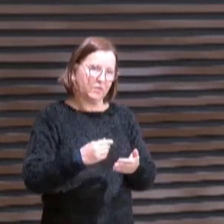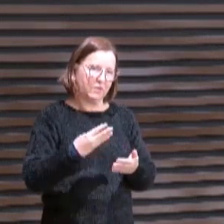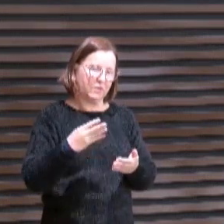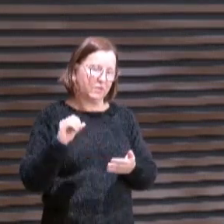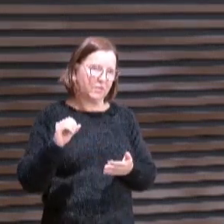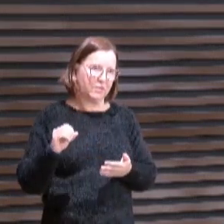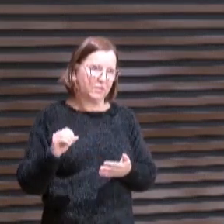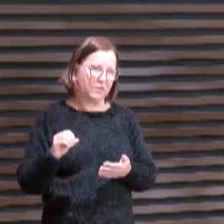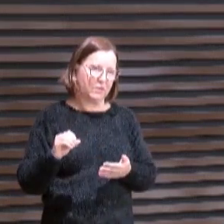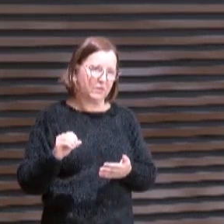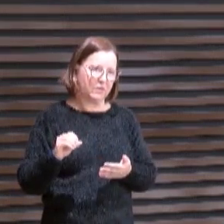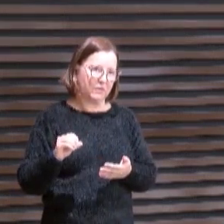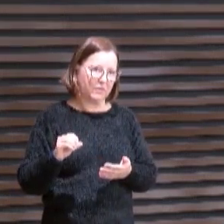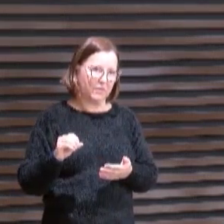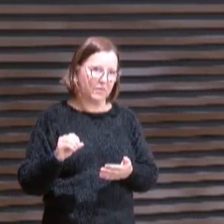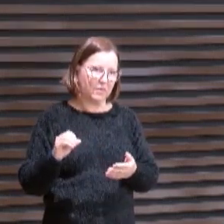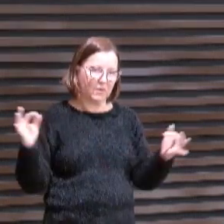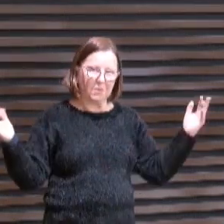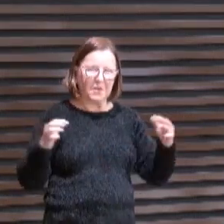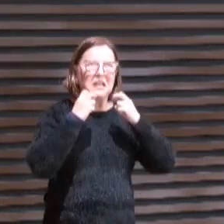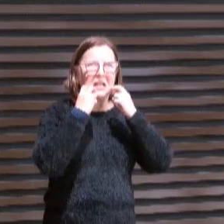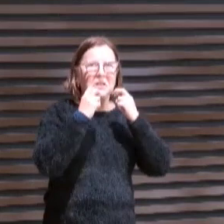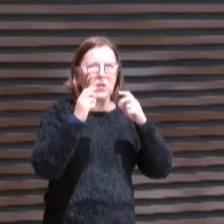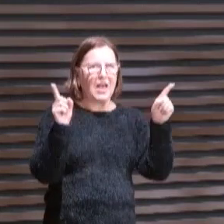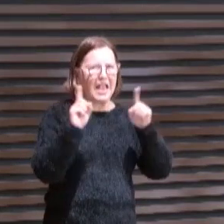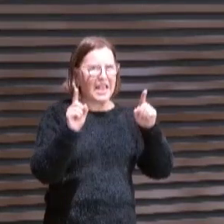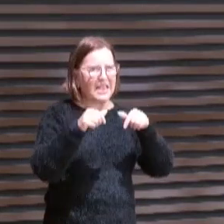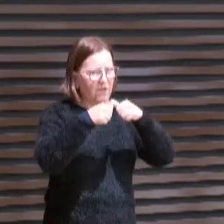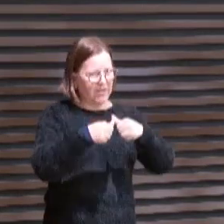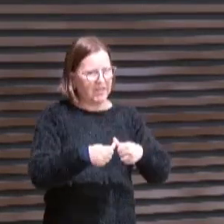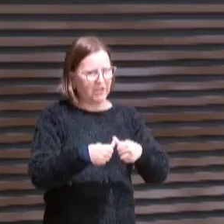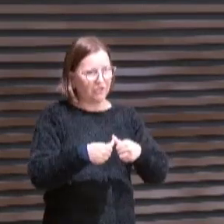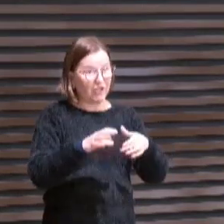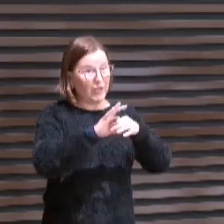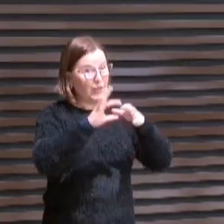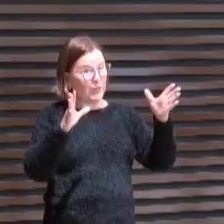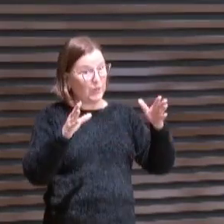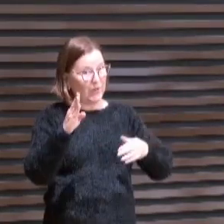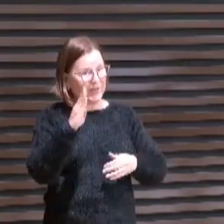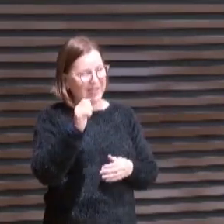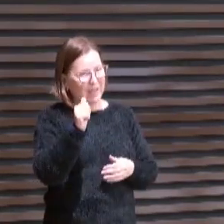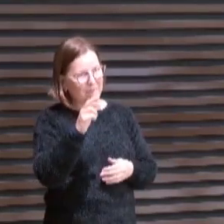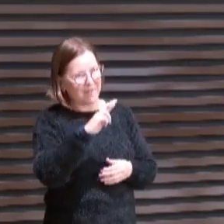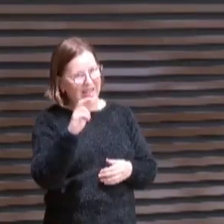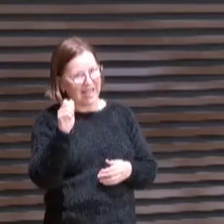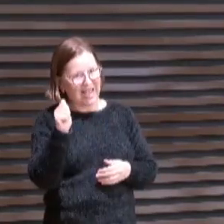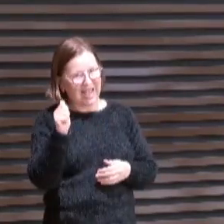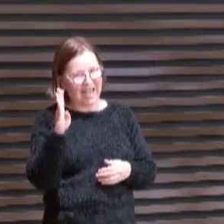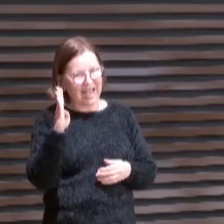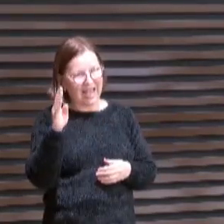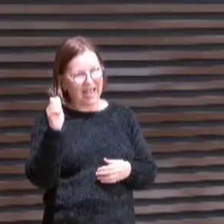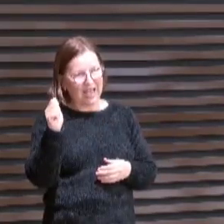Então gritaram todos novamente: não este, mas Barrabás. Ora, Barrabás era